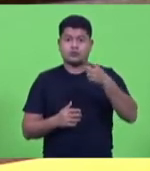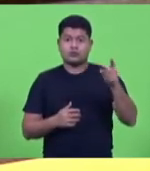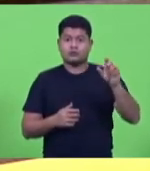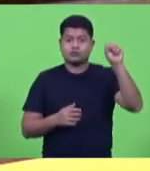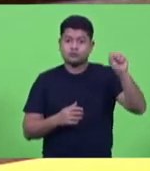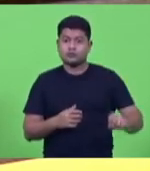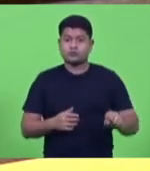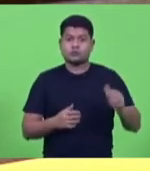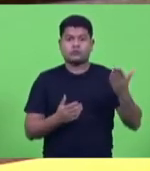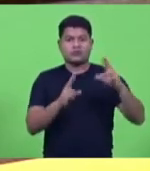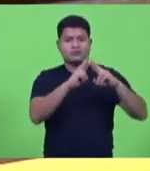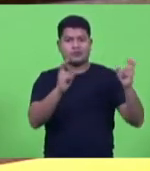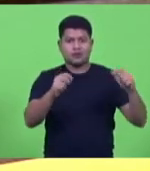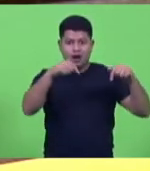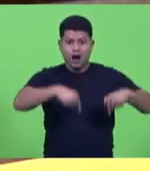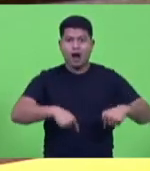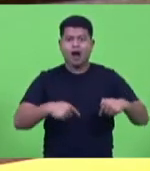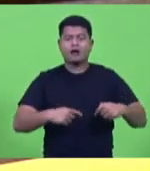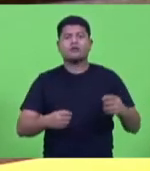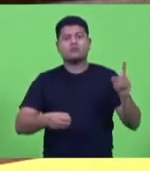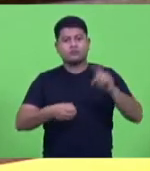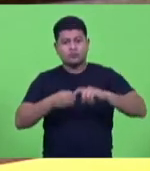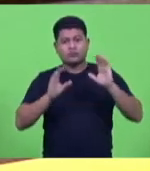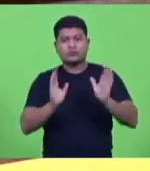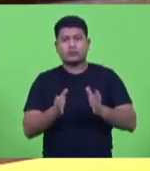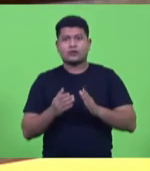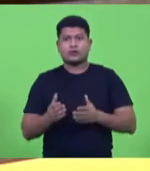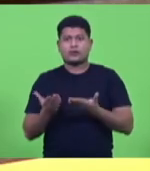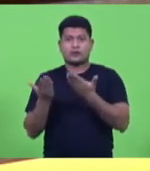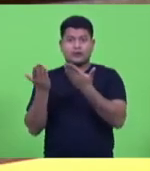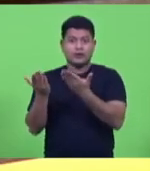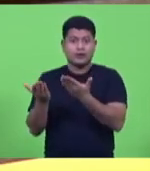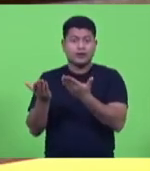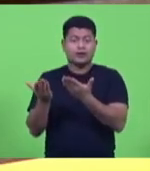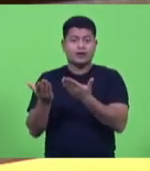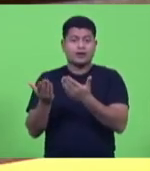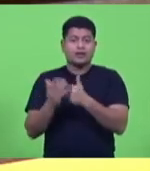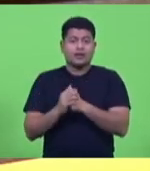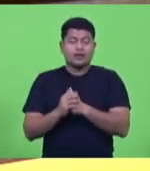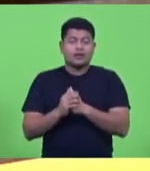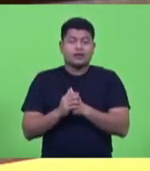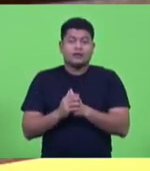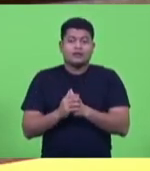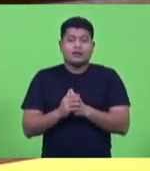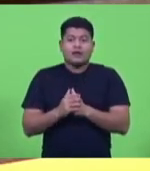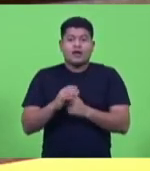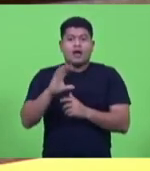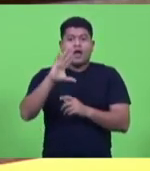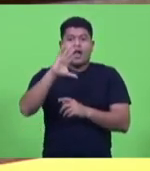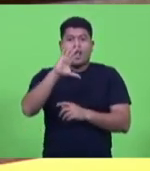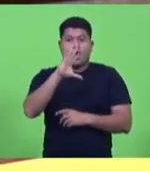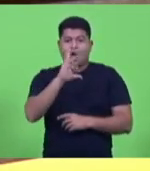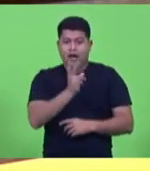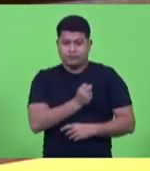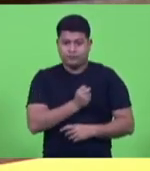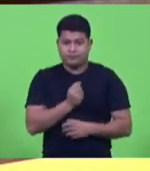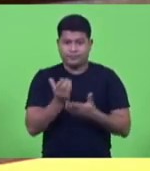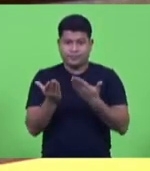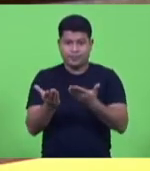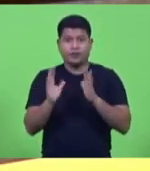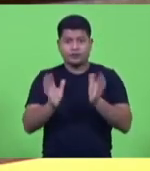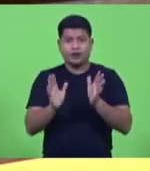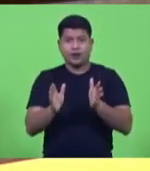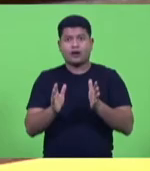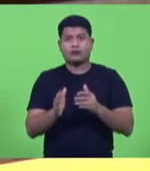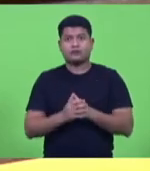O colégio de aplicação, não. A África voltou com as aulas presenciais. O colégio de aplicação, não. Eu quero